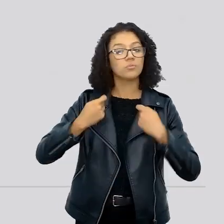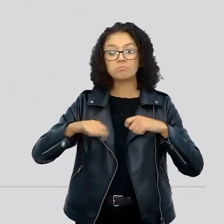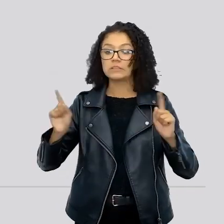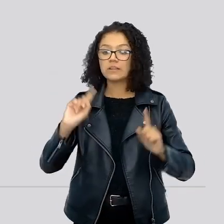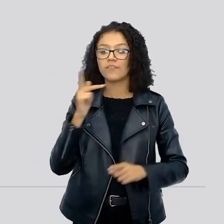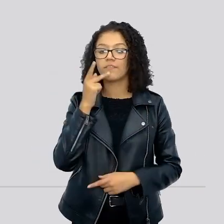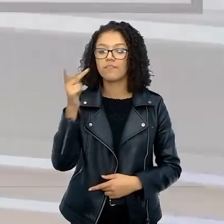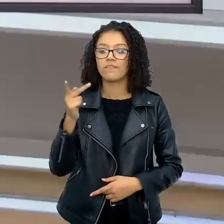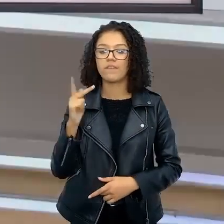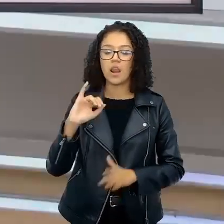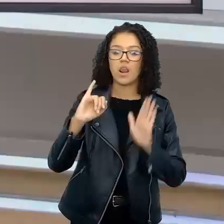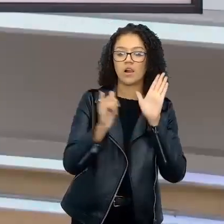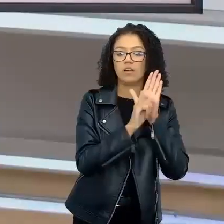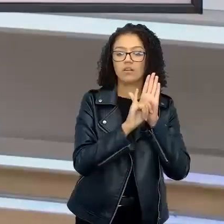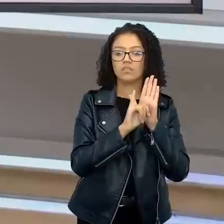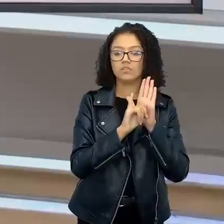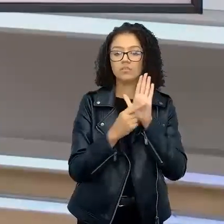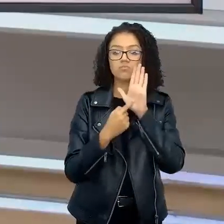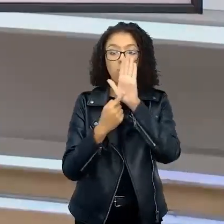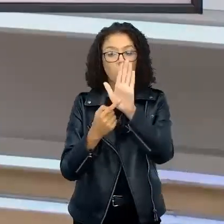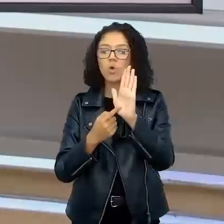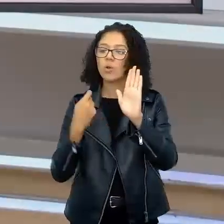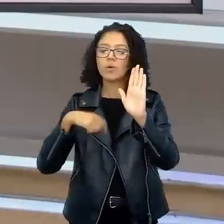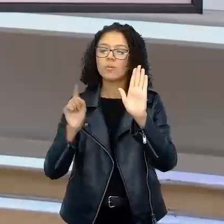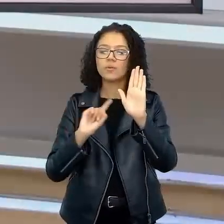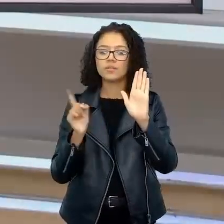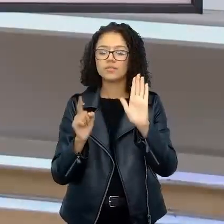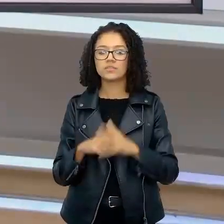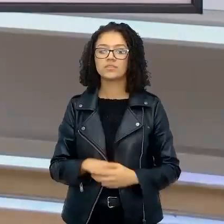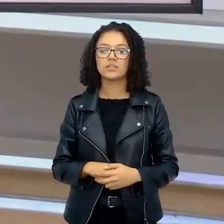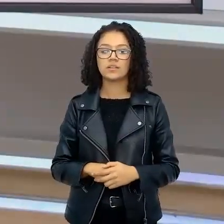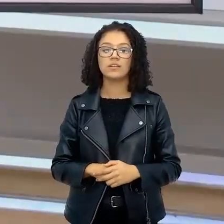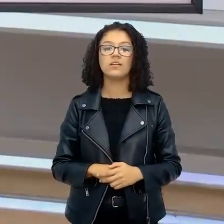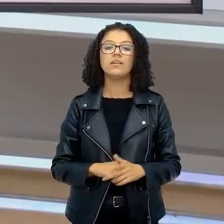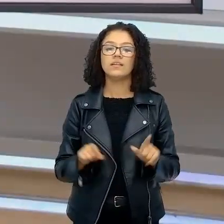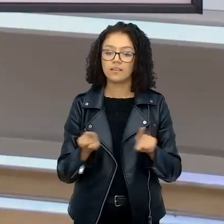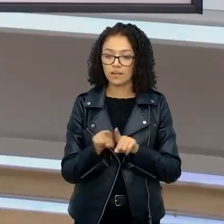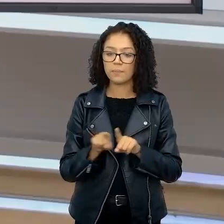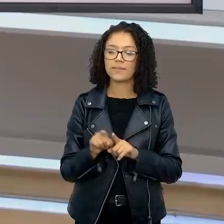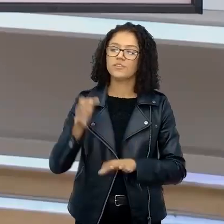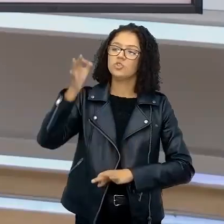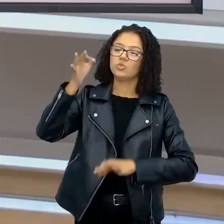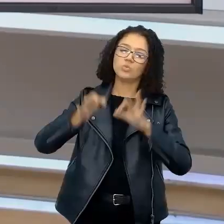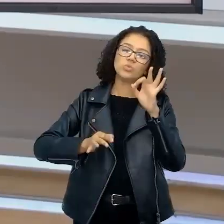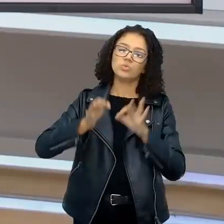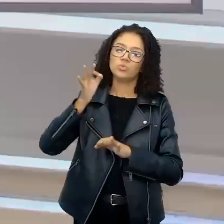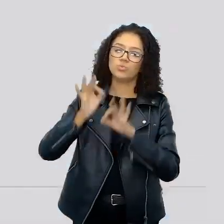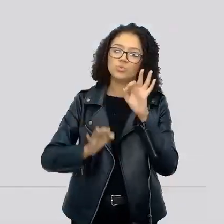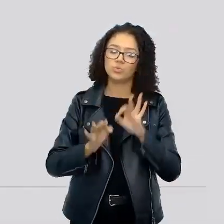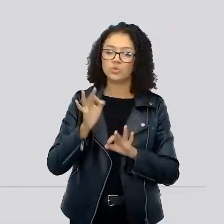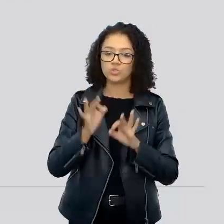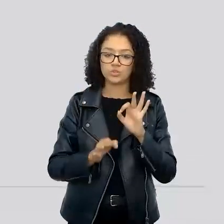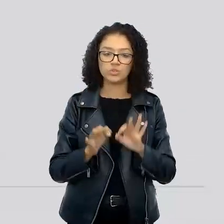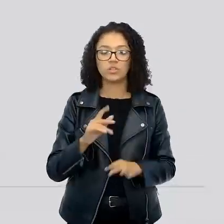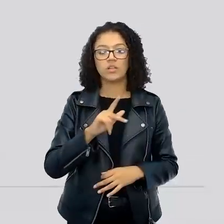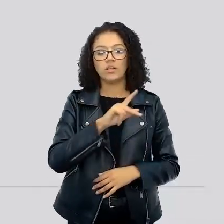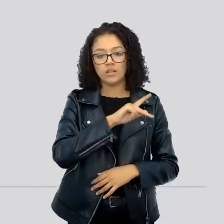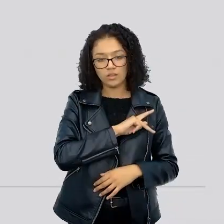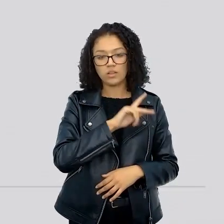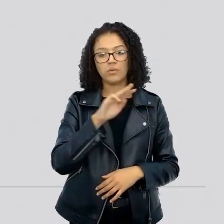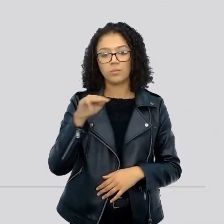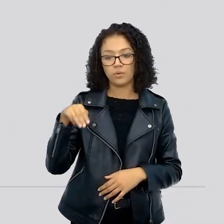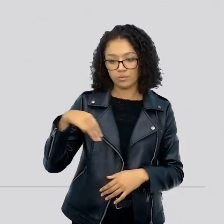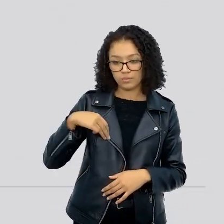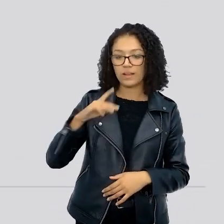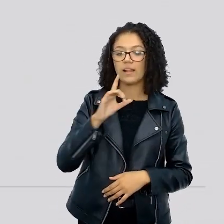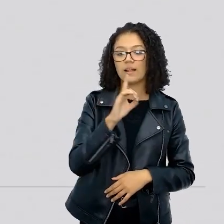identificarem, né, quando forem realizar a denúncia. E o sistema de justiça, que é composto por delegacias